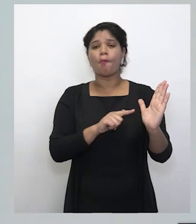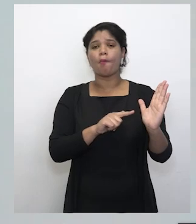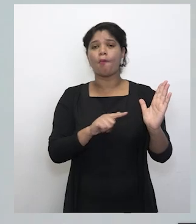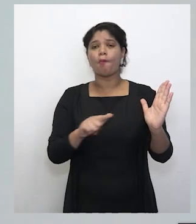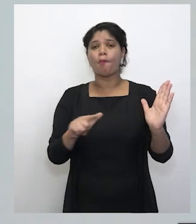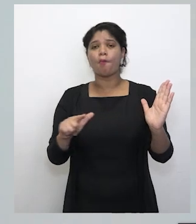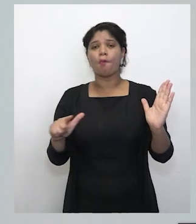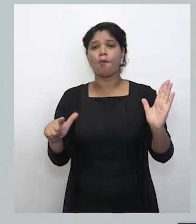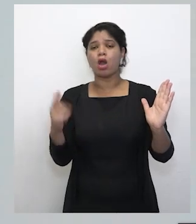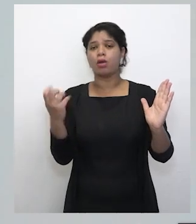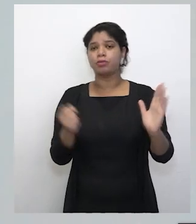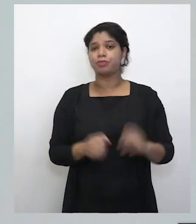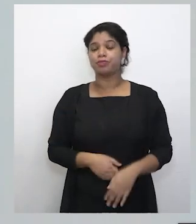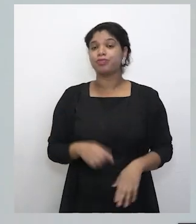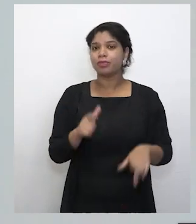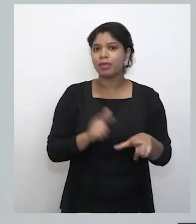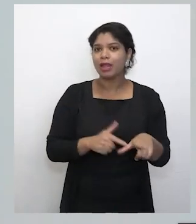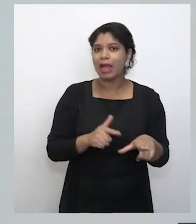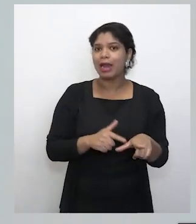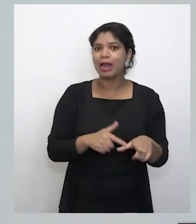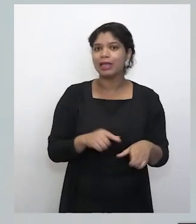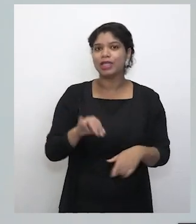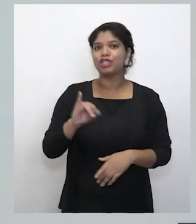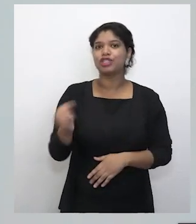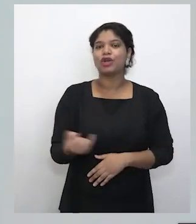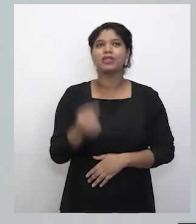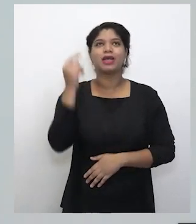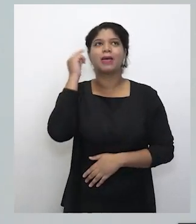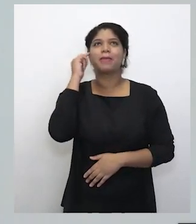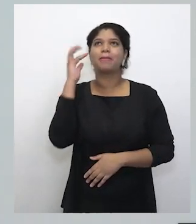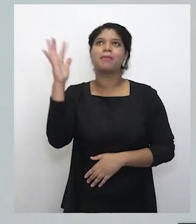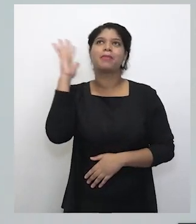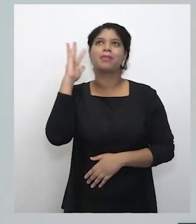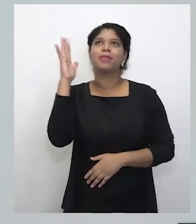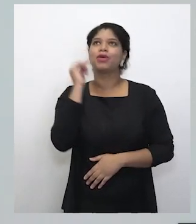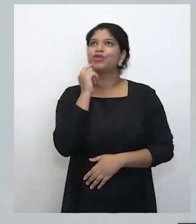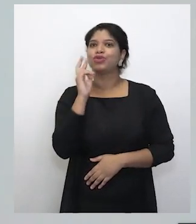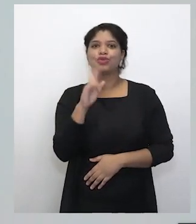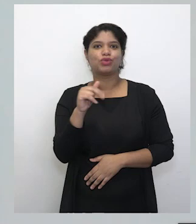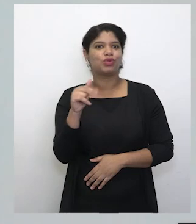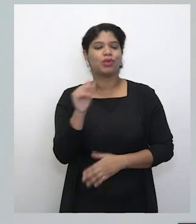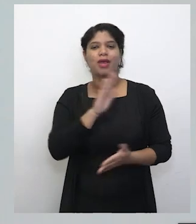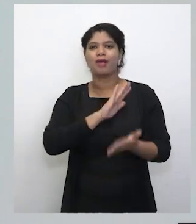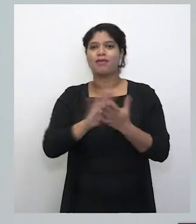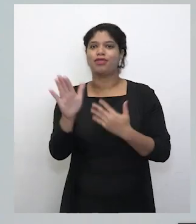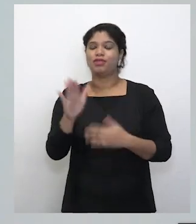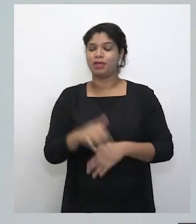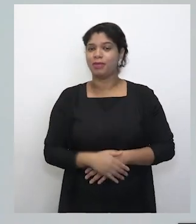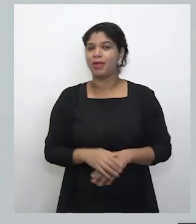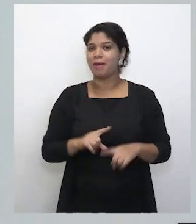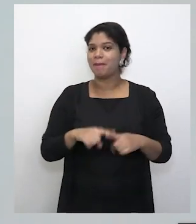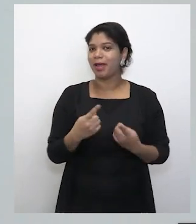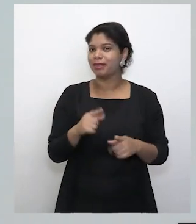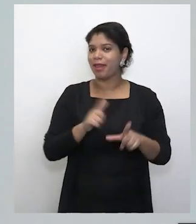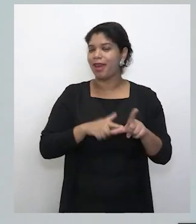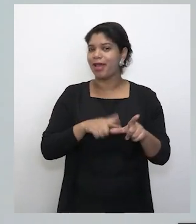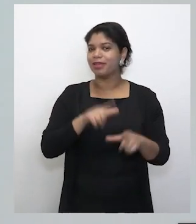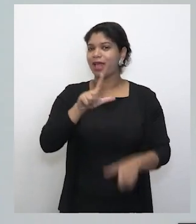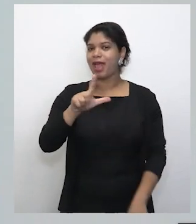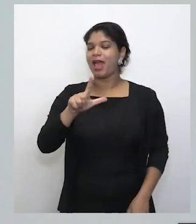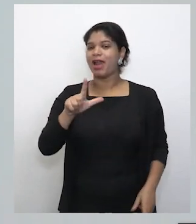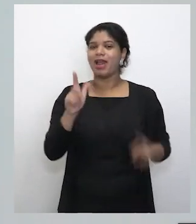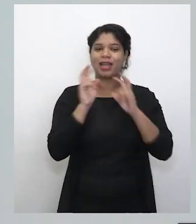J jamais sonhou que poderia partir dali sozinha. Mas a letra L, pela primeira vez, gritou